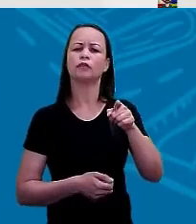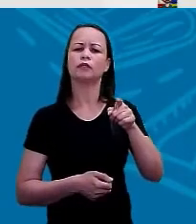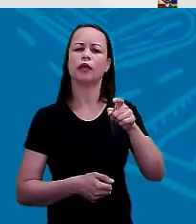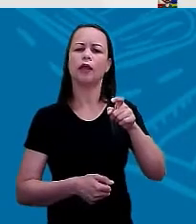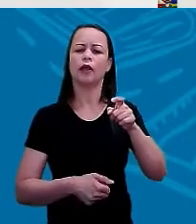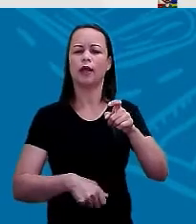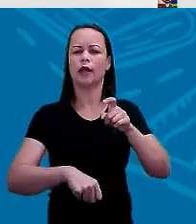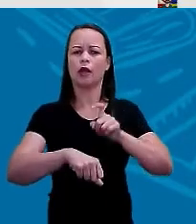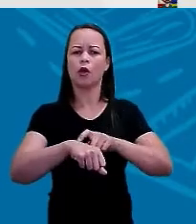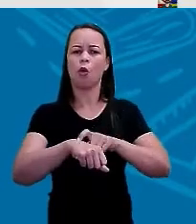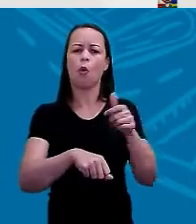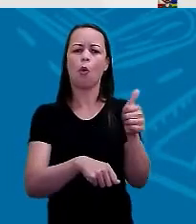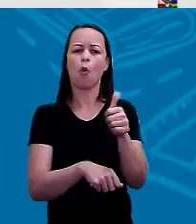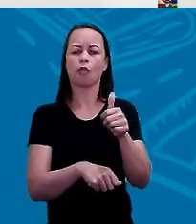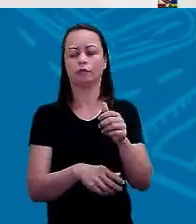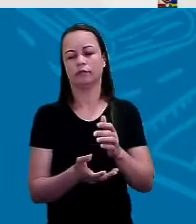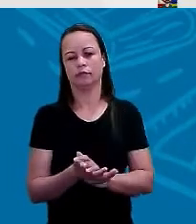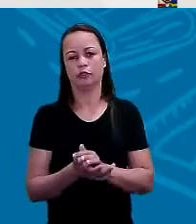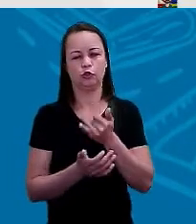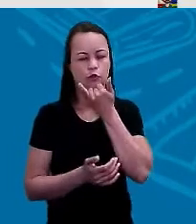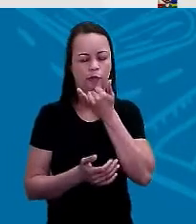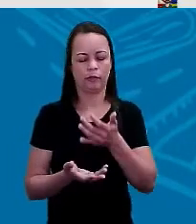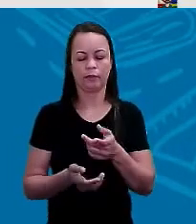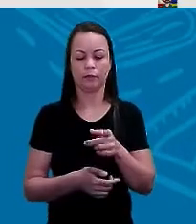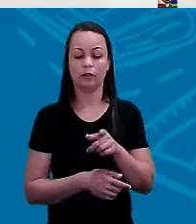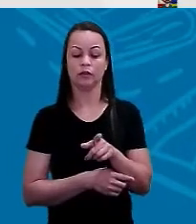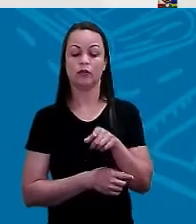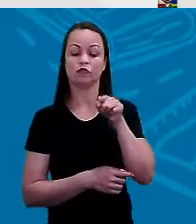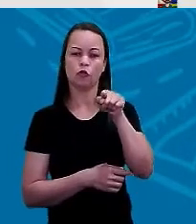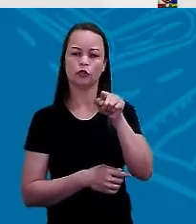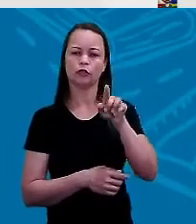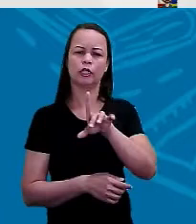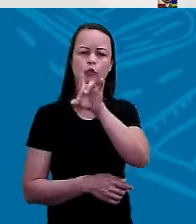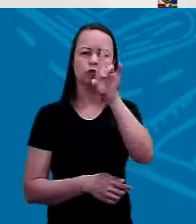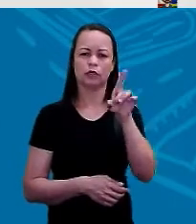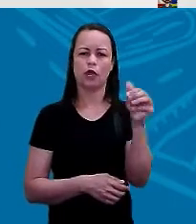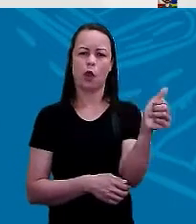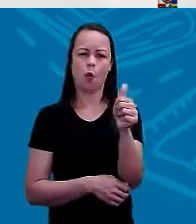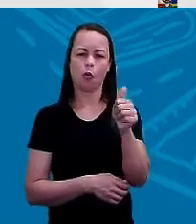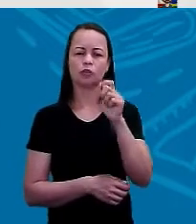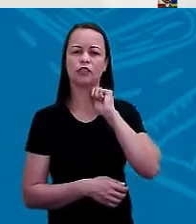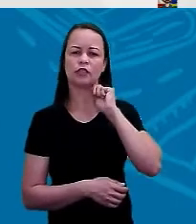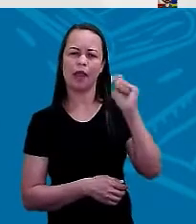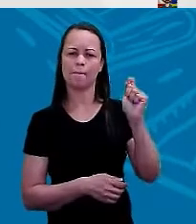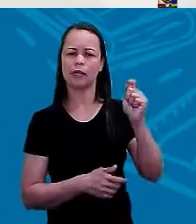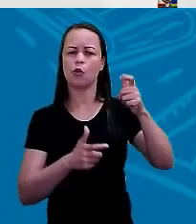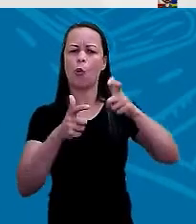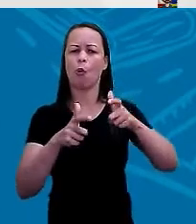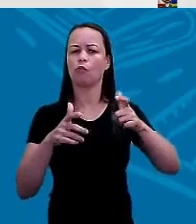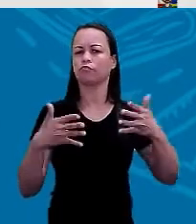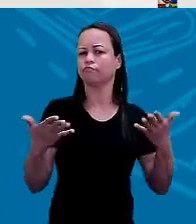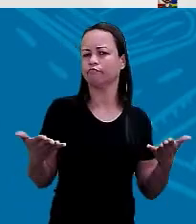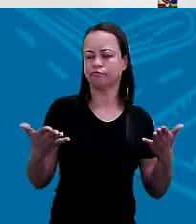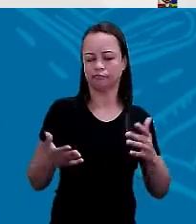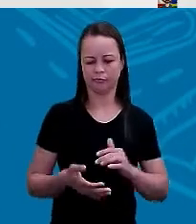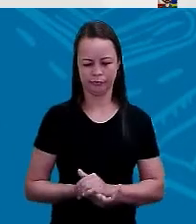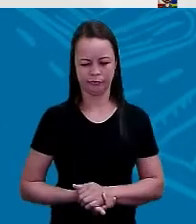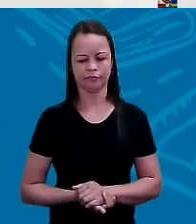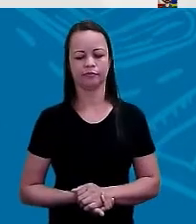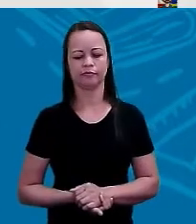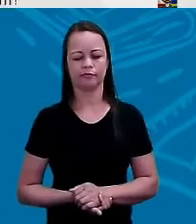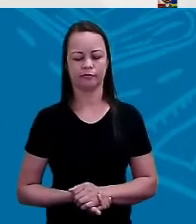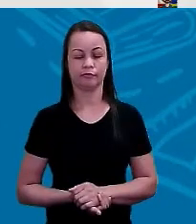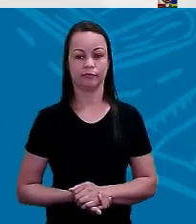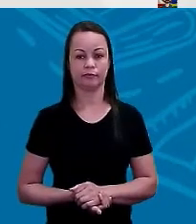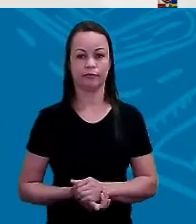no dia 11 de abril. I don't remember. Eu não lembro. So, why were you late yesterday? Why were you